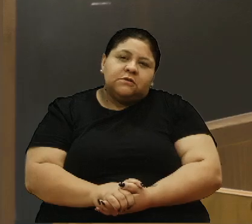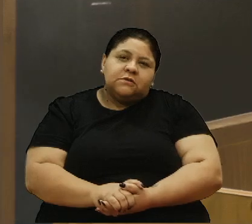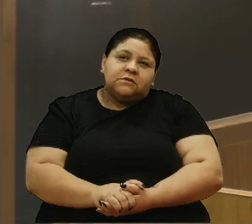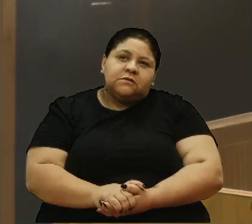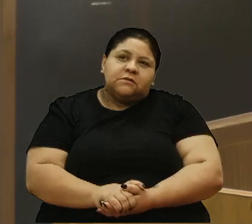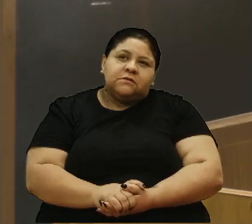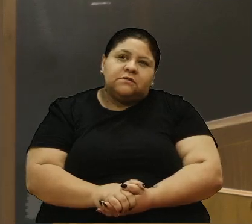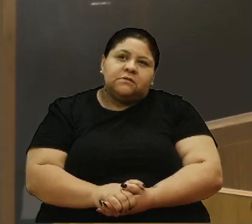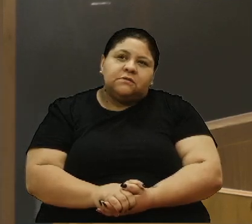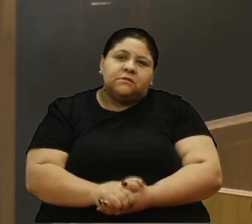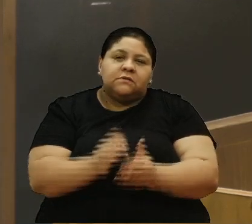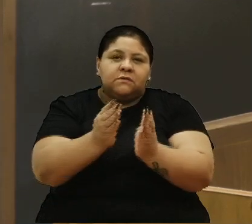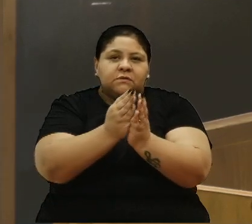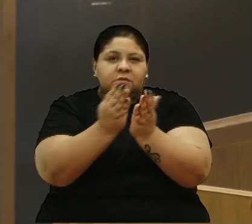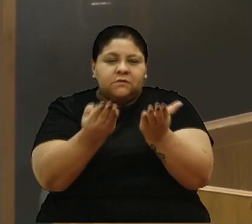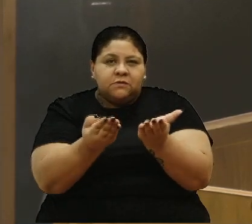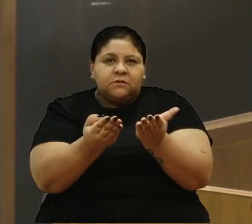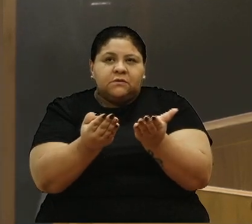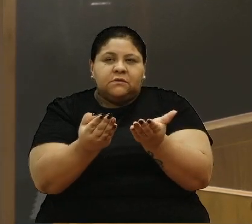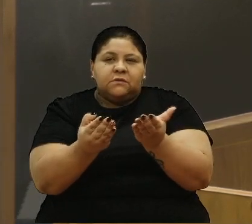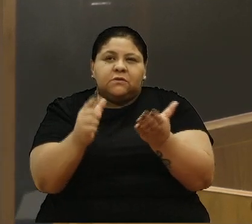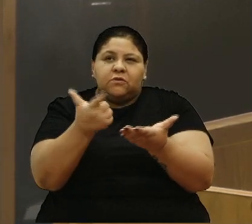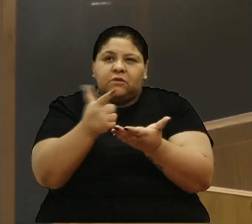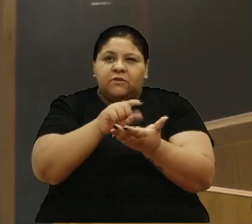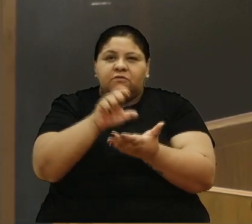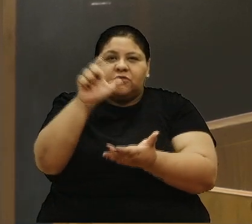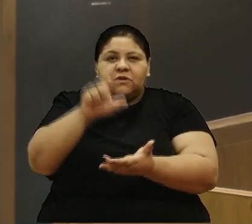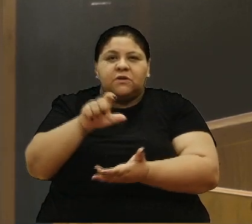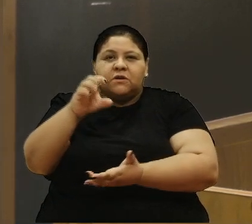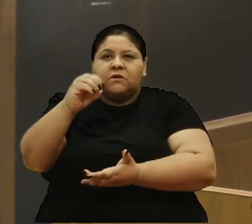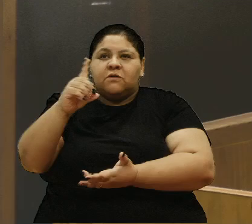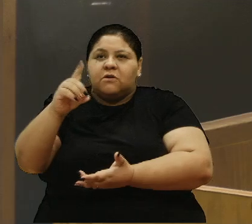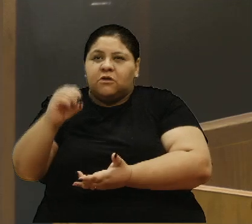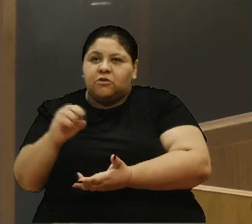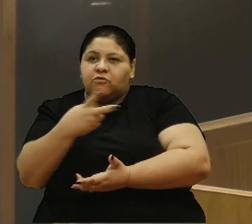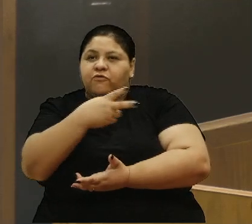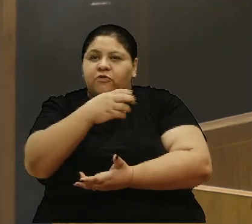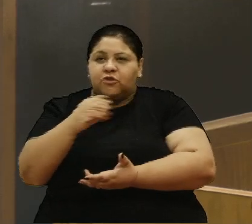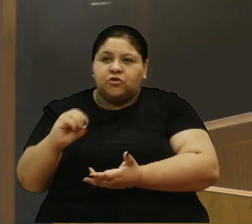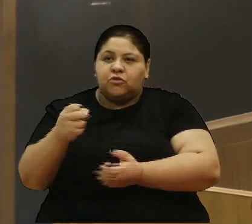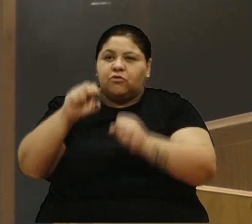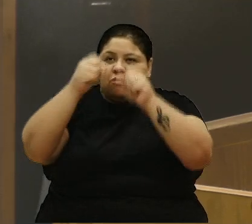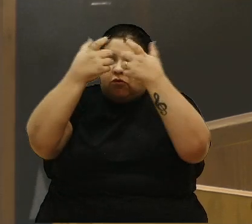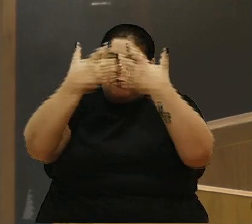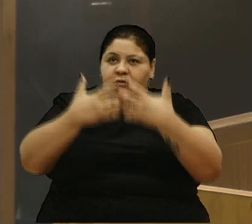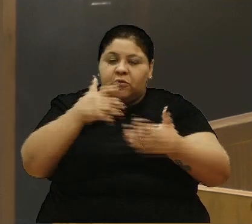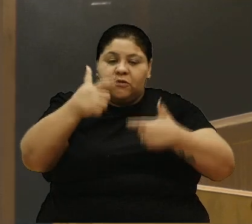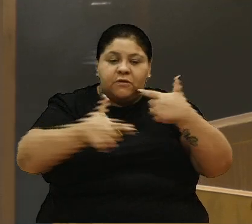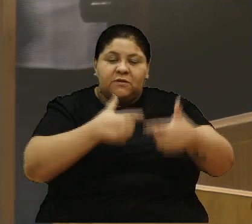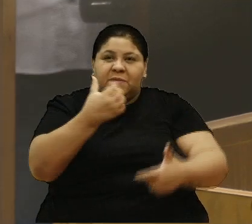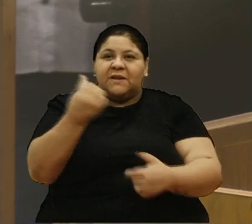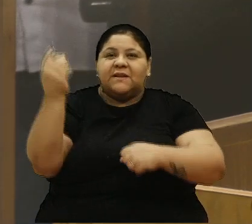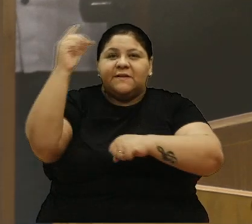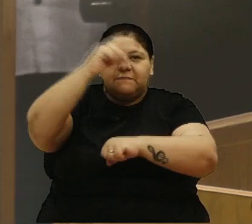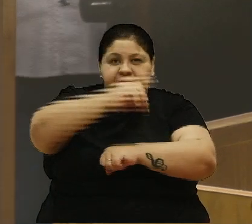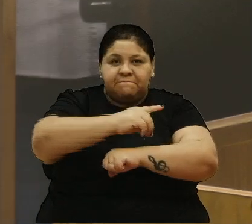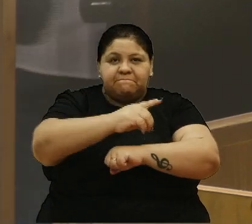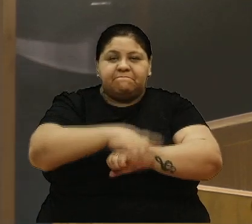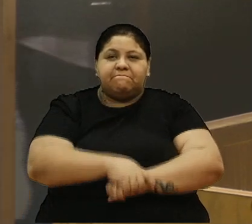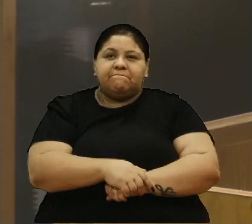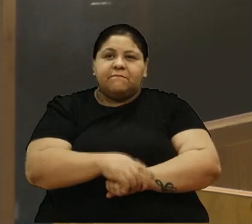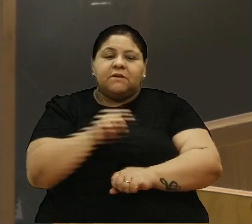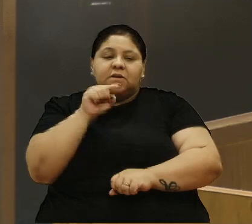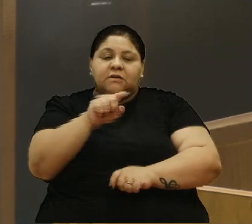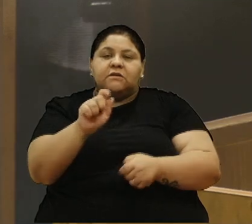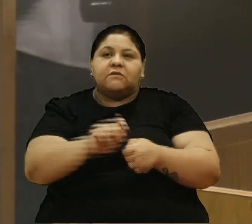Nas Escrituras, no livro de Êxodo 28, diz o seguinte: trabalhará 6 dias e